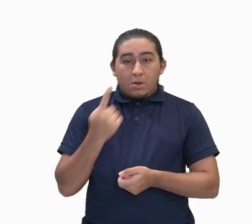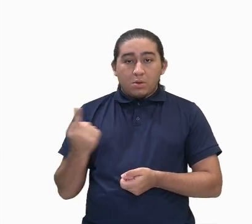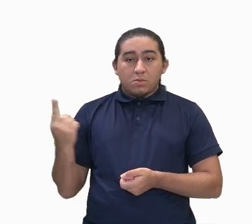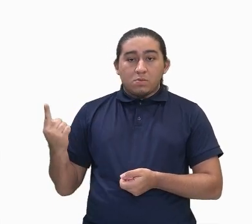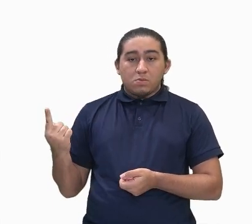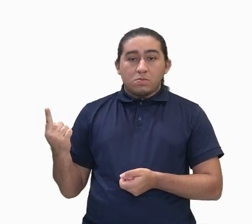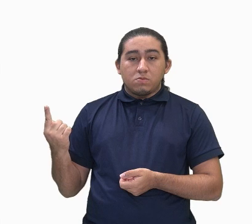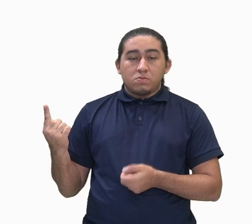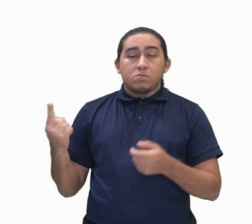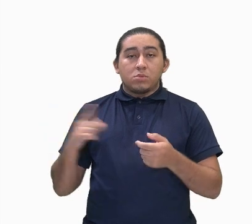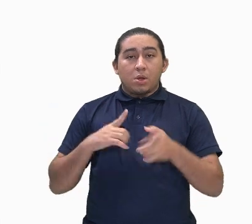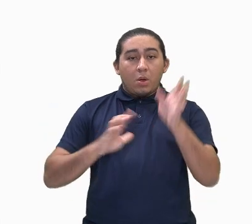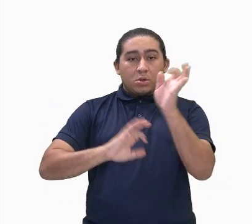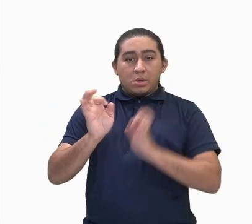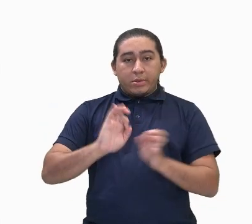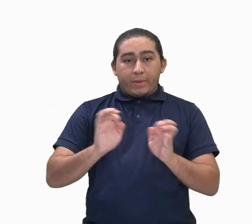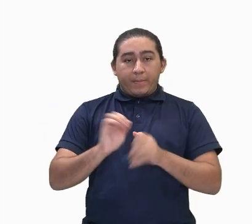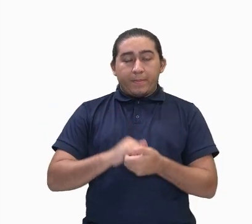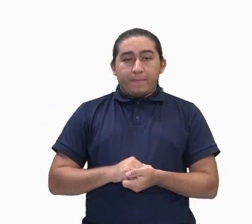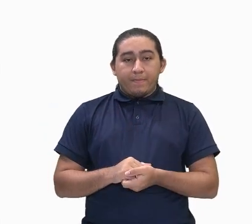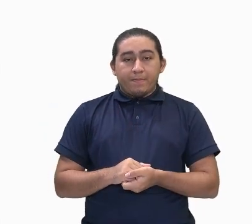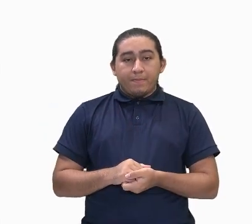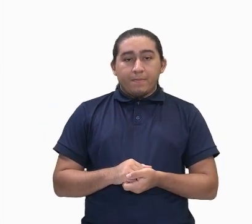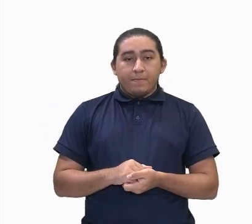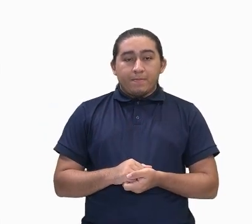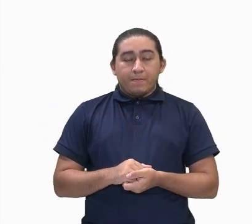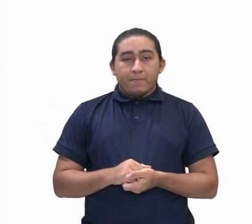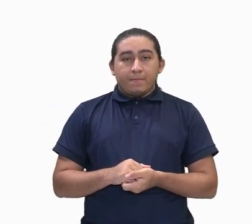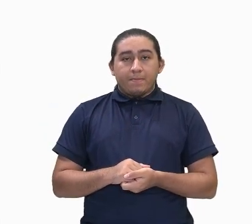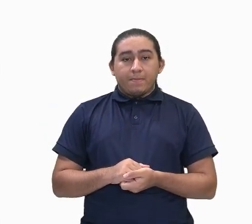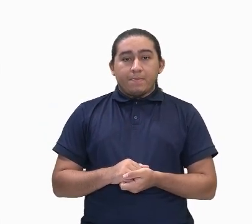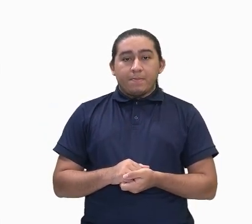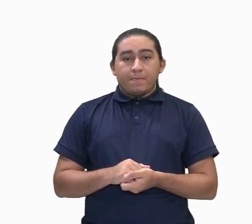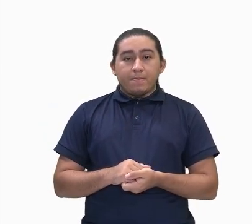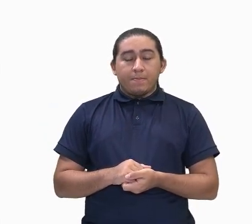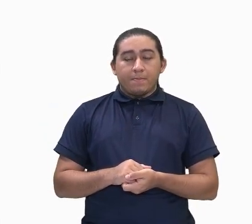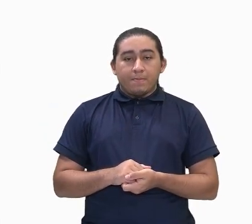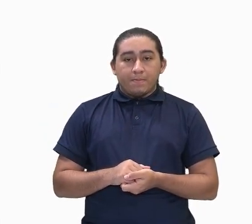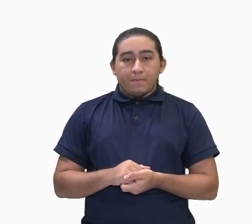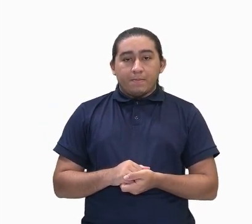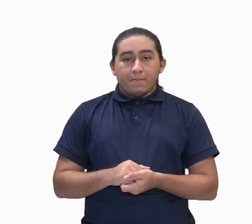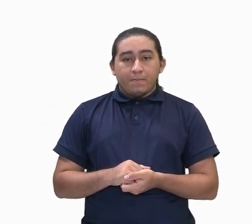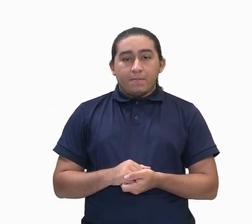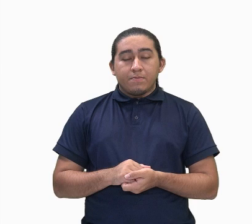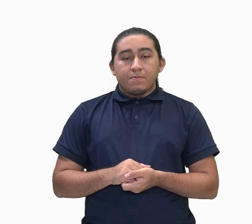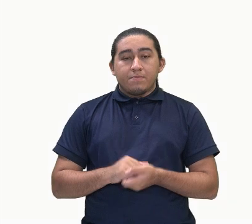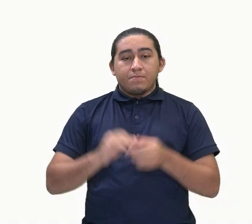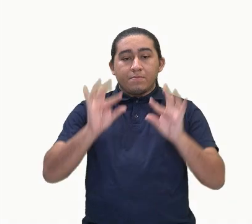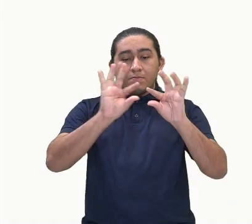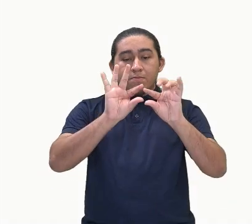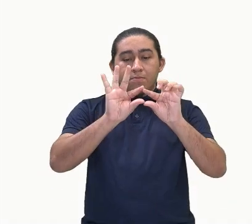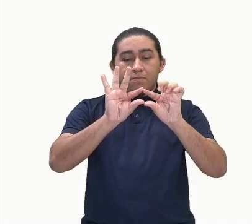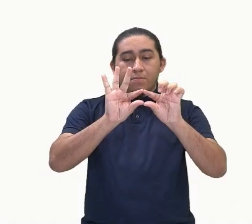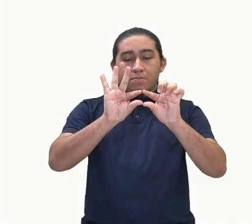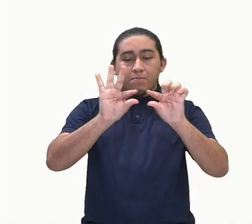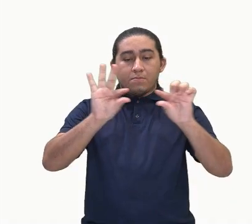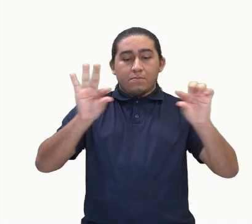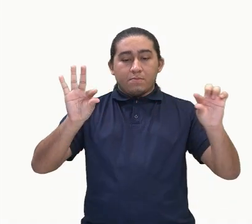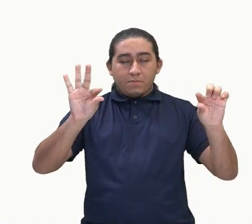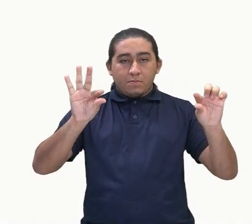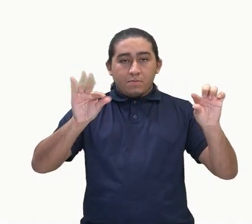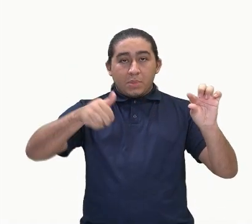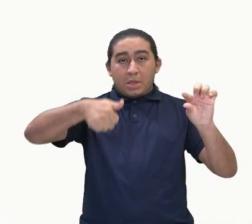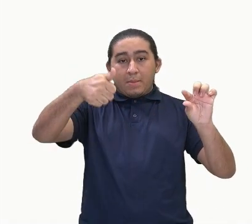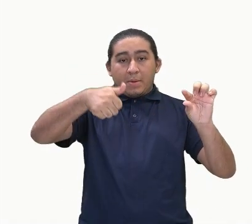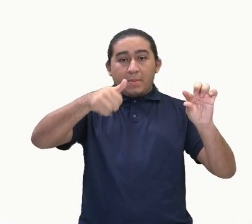Então, nessa parte superior, você observa aí o epitélio. Olha só, as células do tecido epitelial aqui